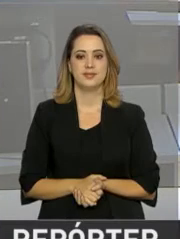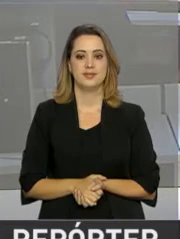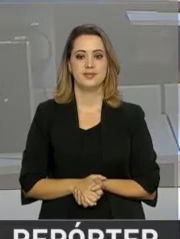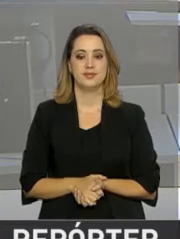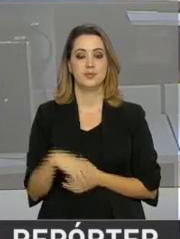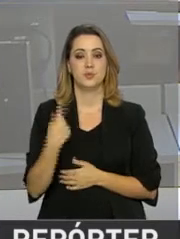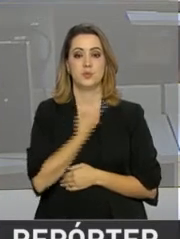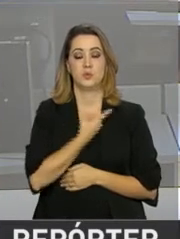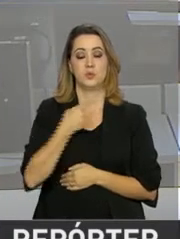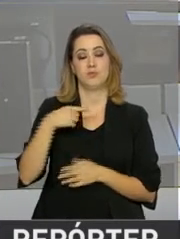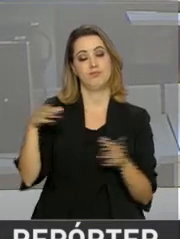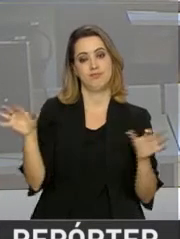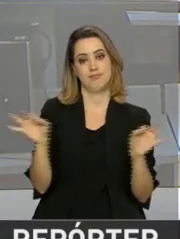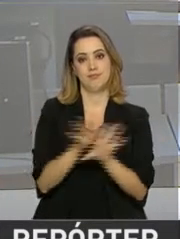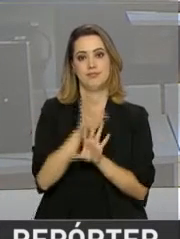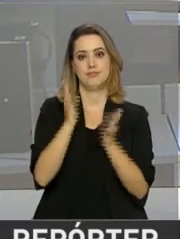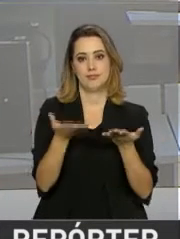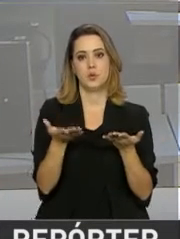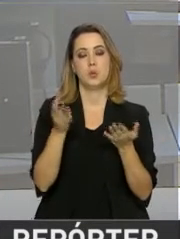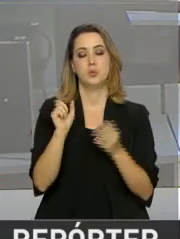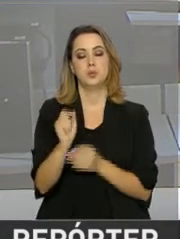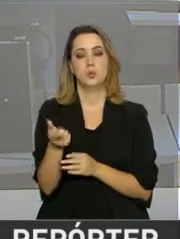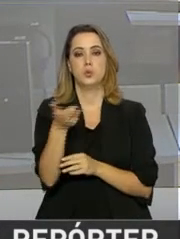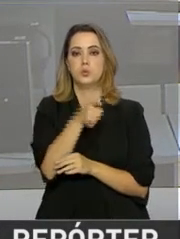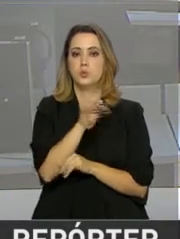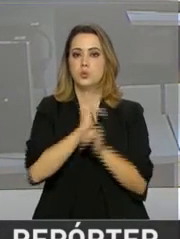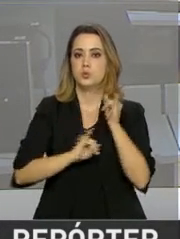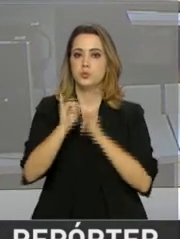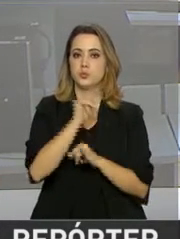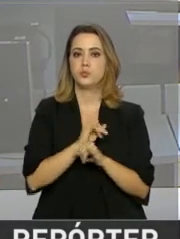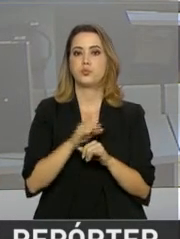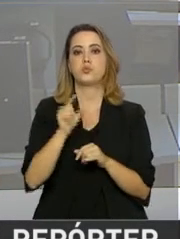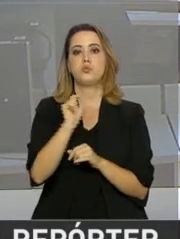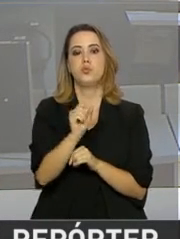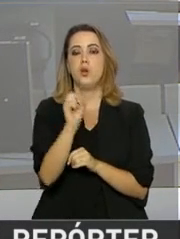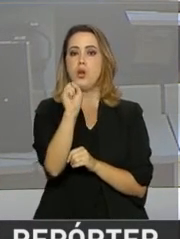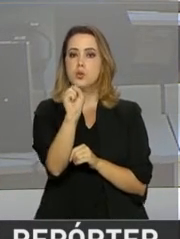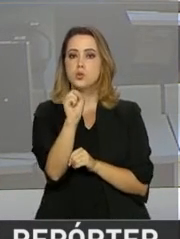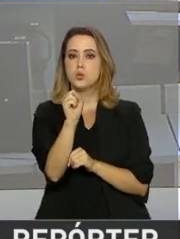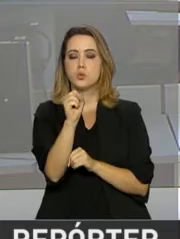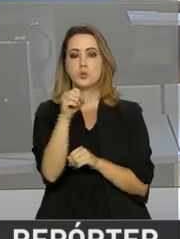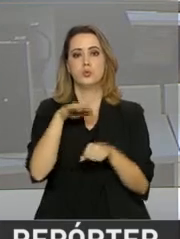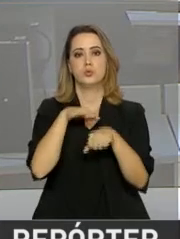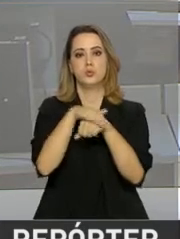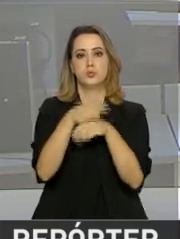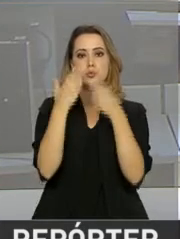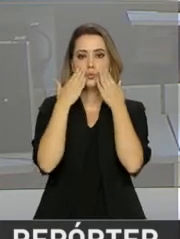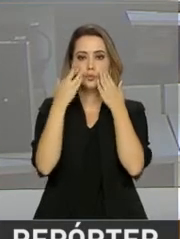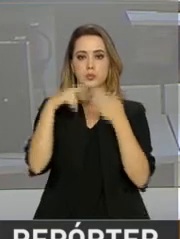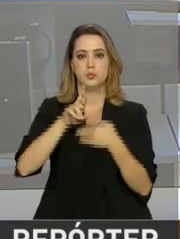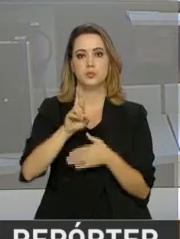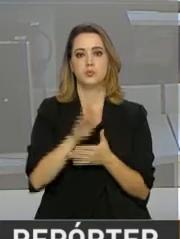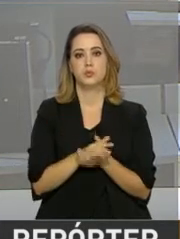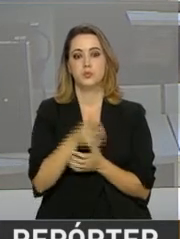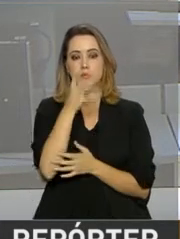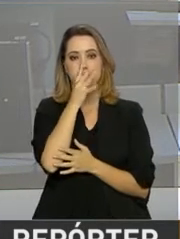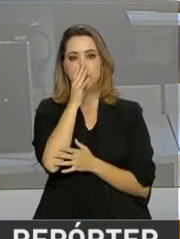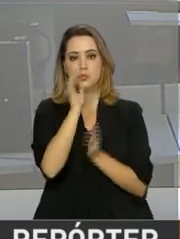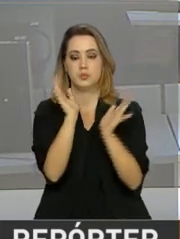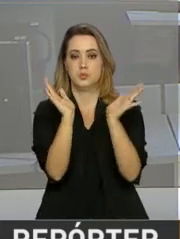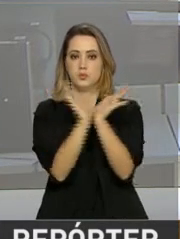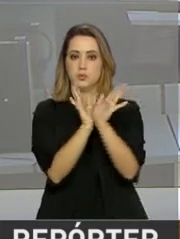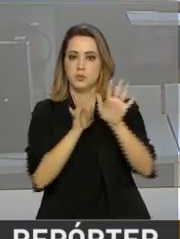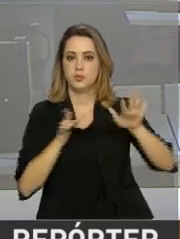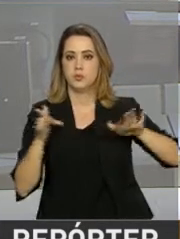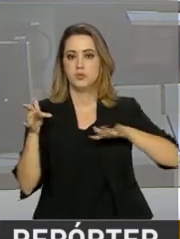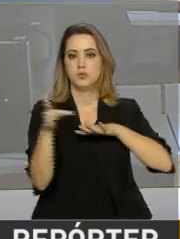E nós ficamos por aqui, voltamos a qualquer momento com outras informações ou às 8 da noite na próxima edição do Repórter NBR. Acompanhe as novidades